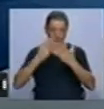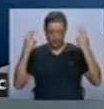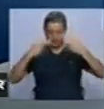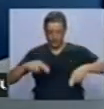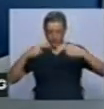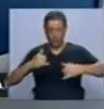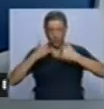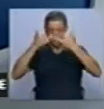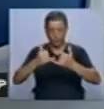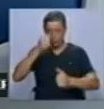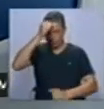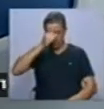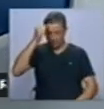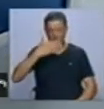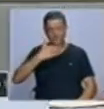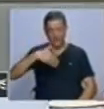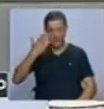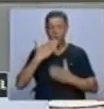próximo domingo de manhã. Obrigada, Miguel.